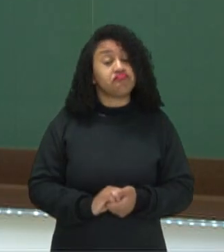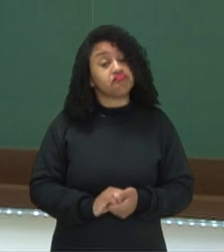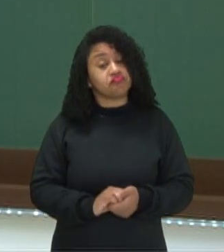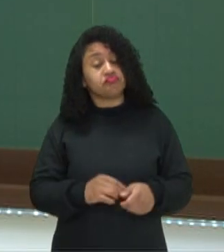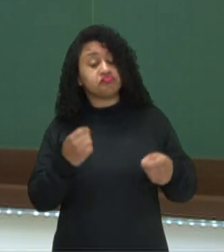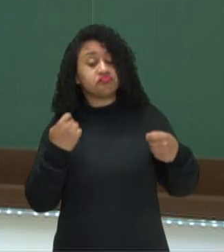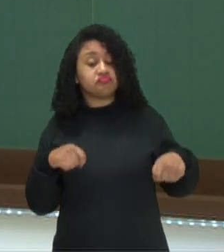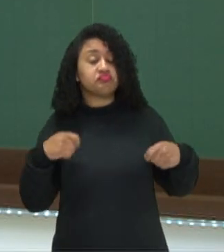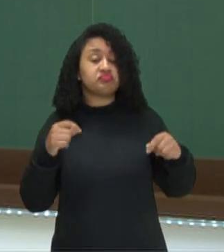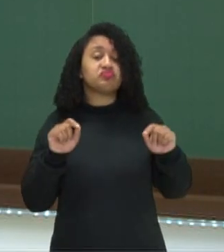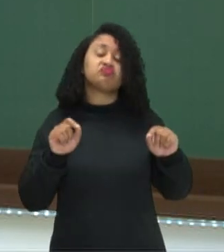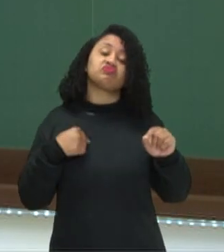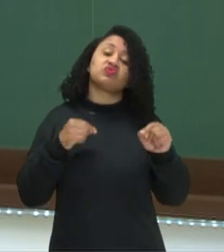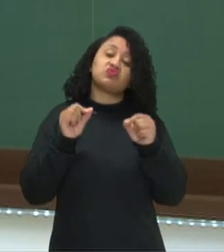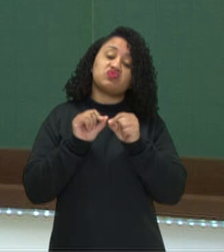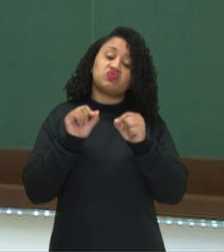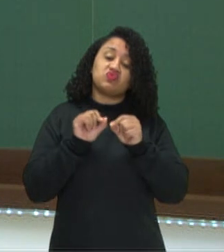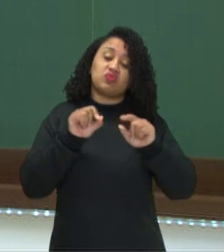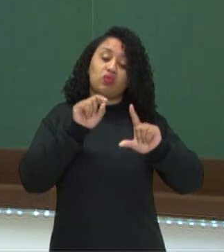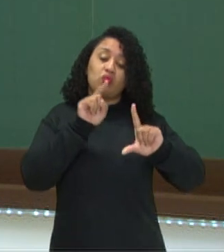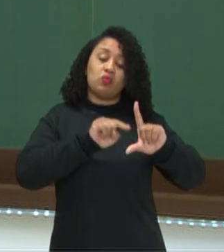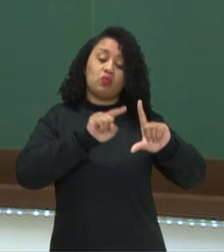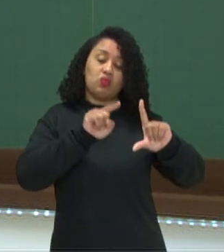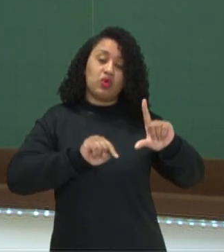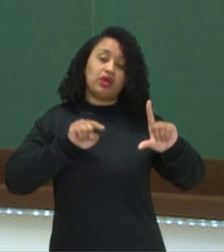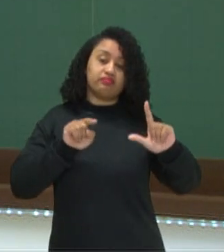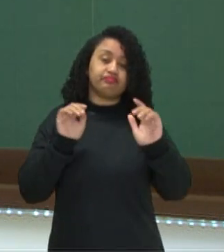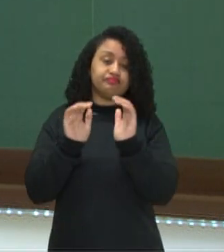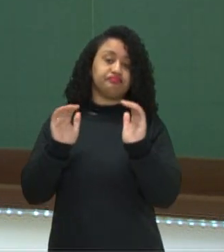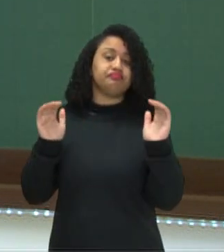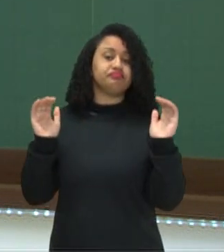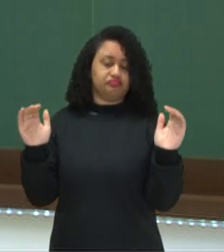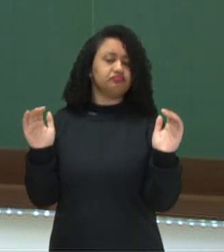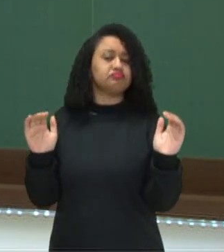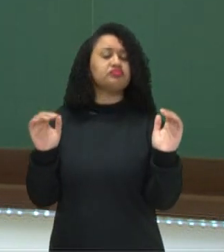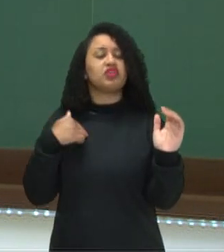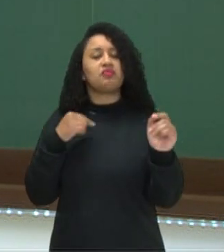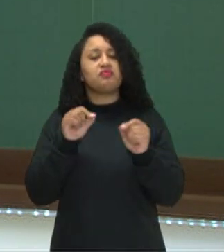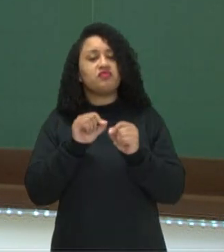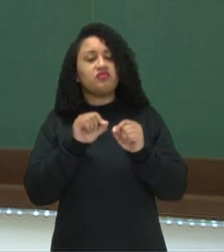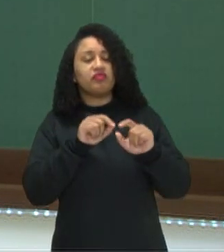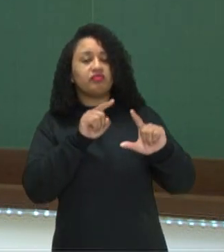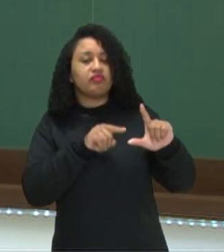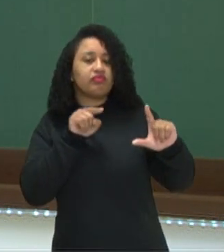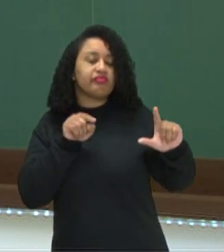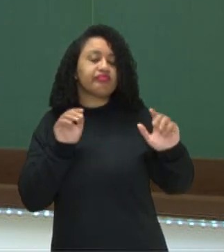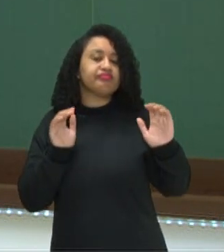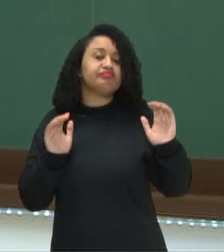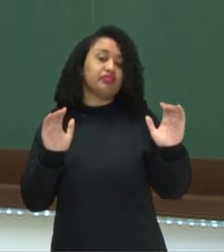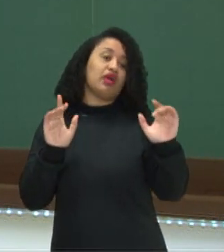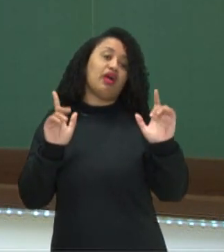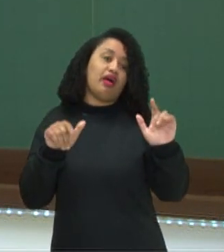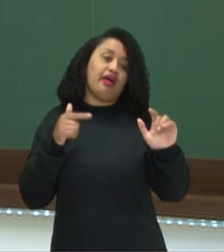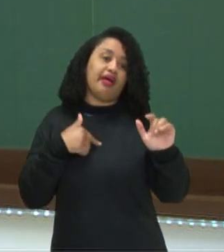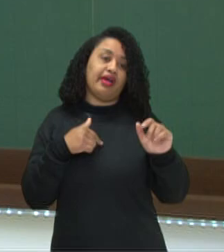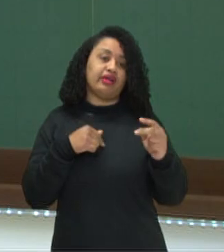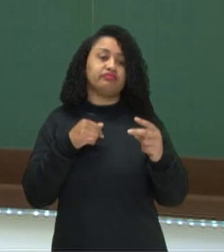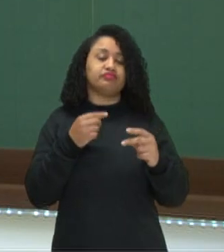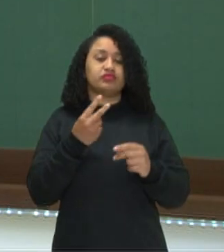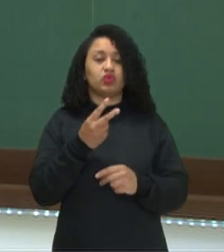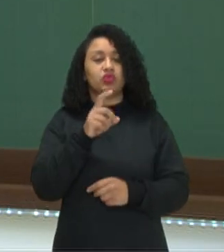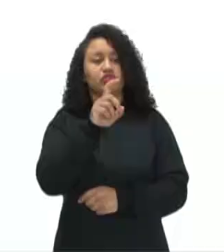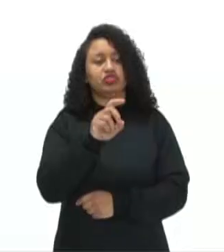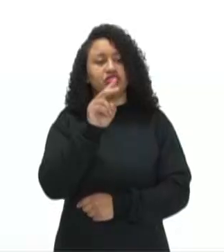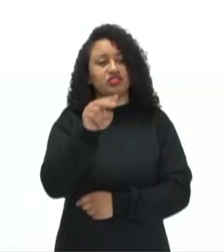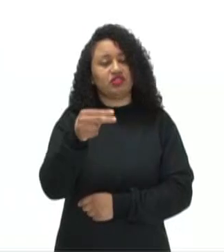precisa construir, né, o gráfico dessa função. Para construir o gráfico dessa função, a função é